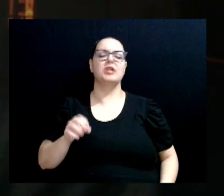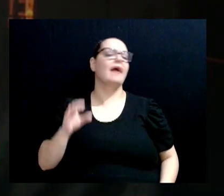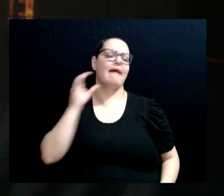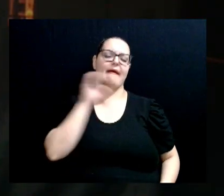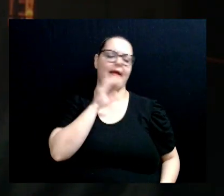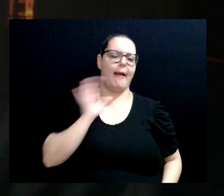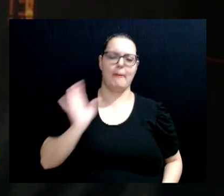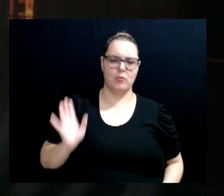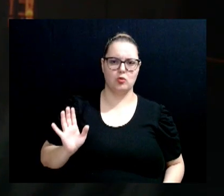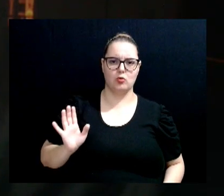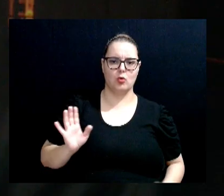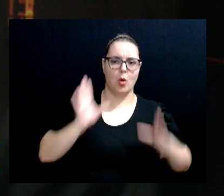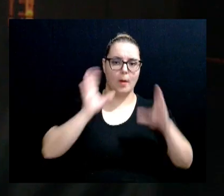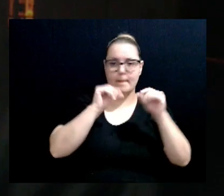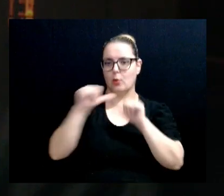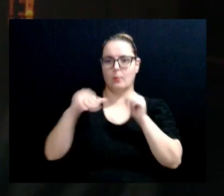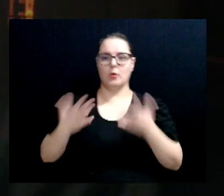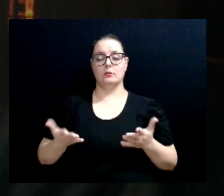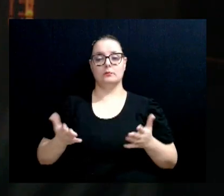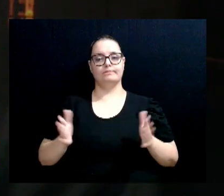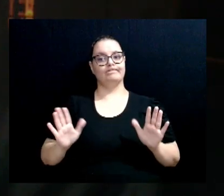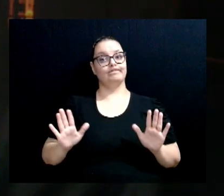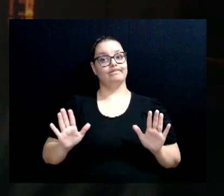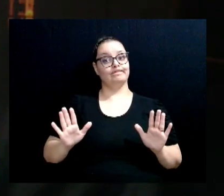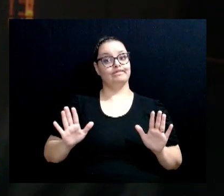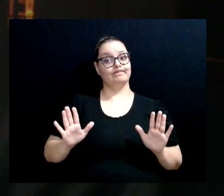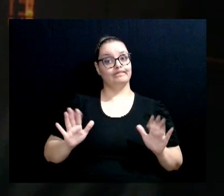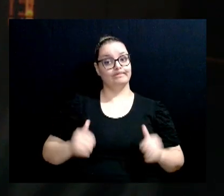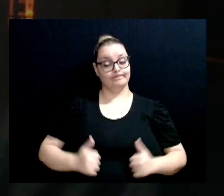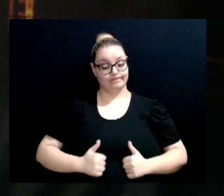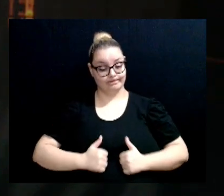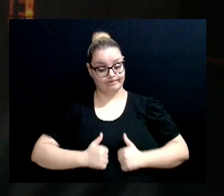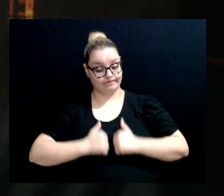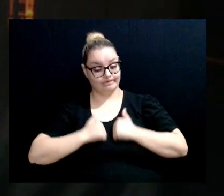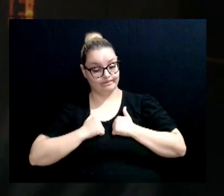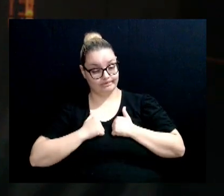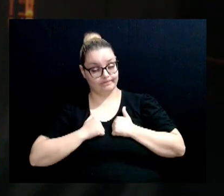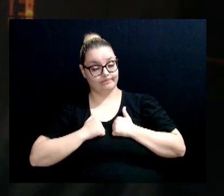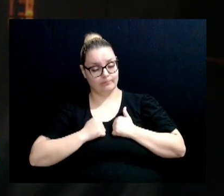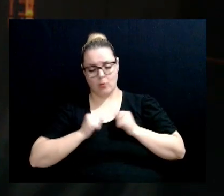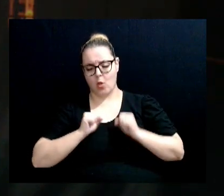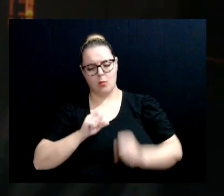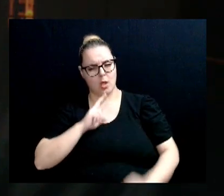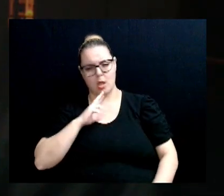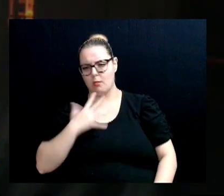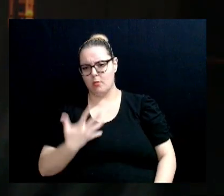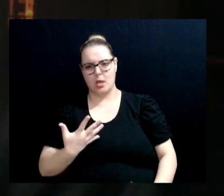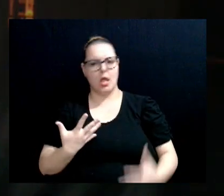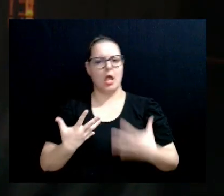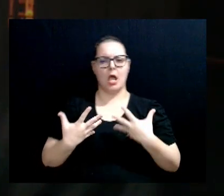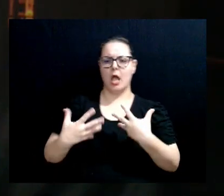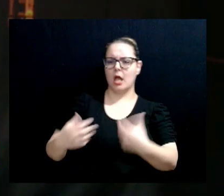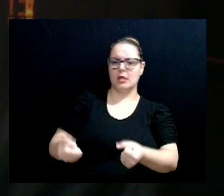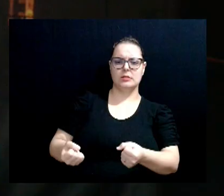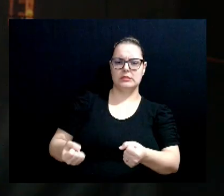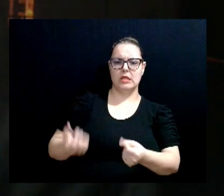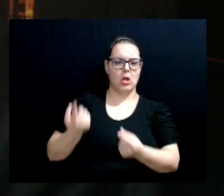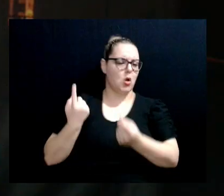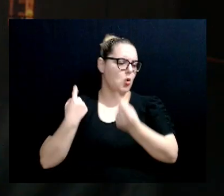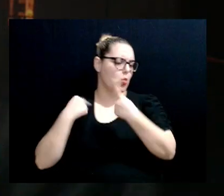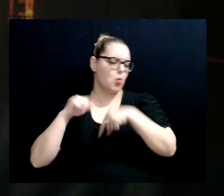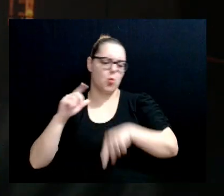piscou, mudou. Né? E a autoestima também pode ser resolvida, a aceitação, o sucesso